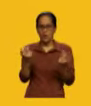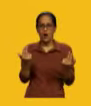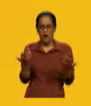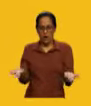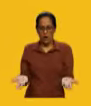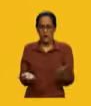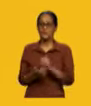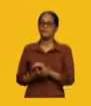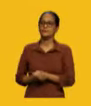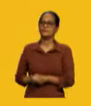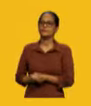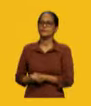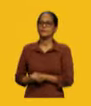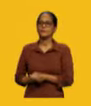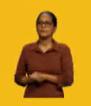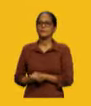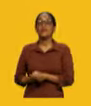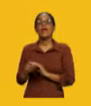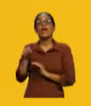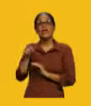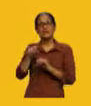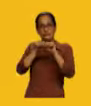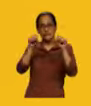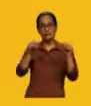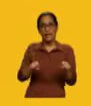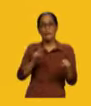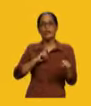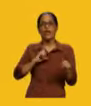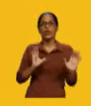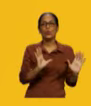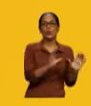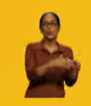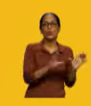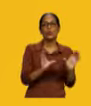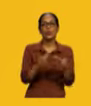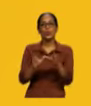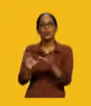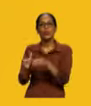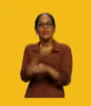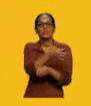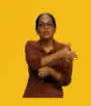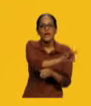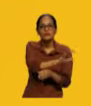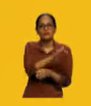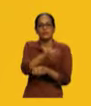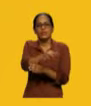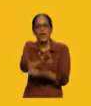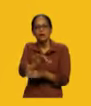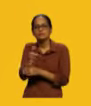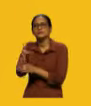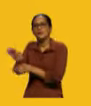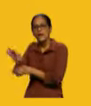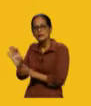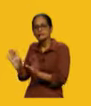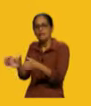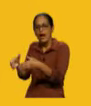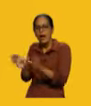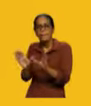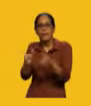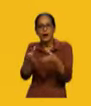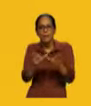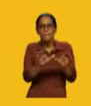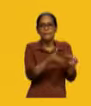ele faz agrupamento de 10 em 10, né? Cada agrupamento, ele